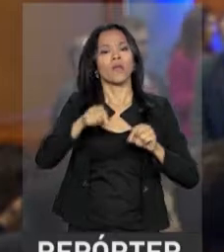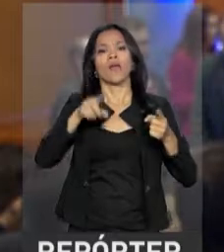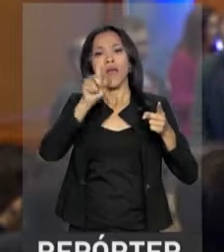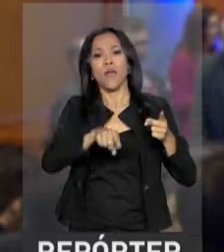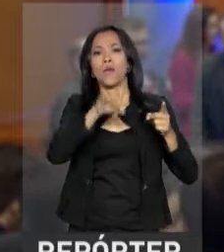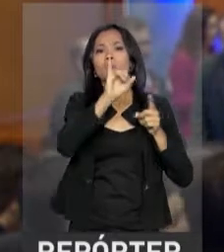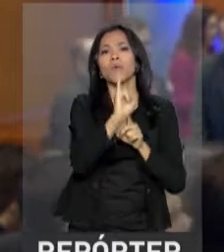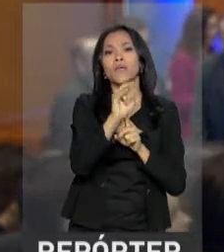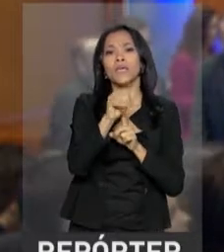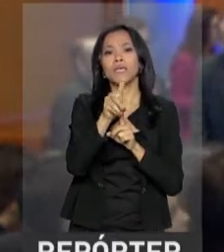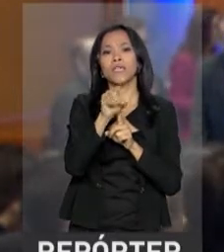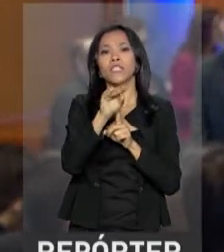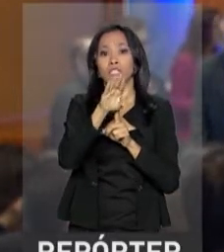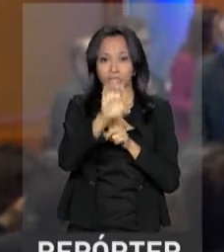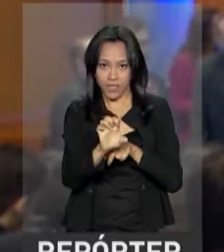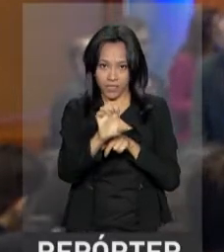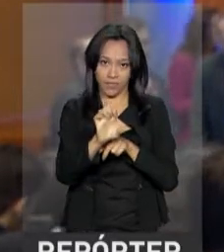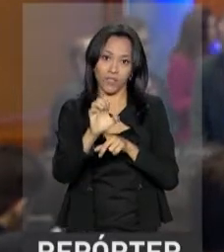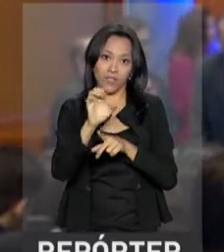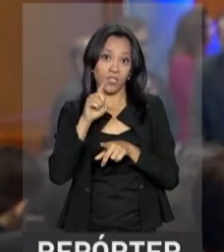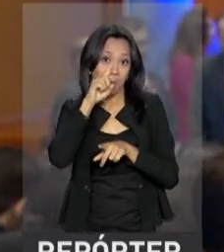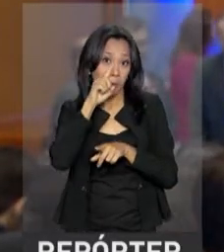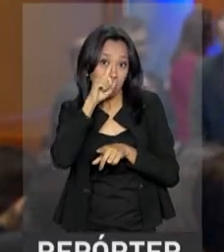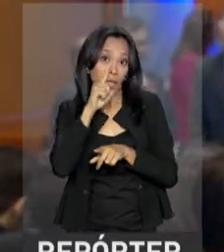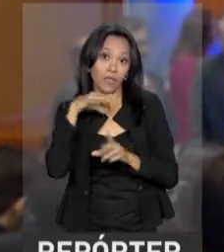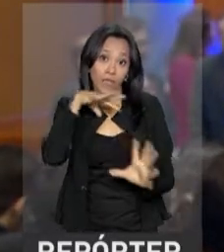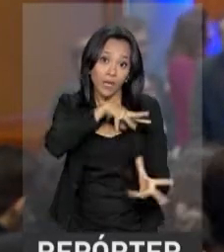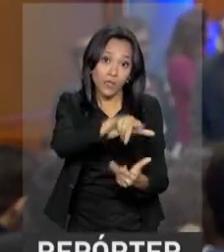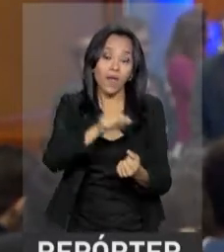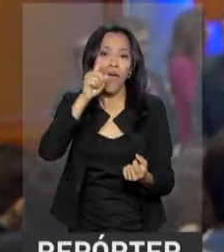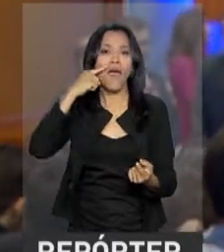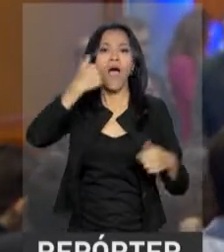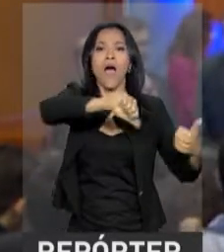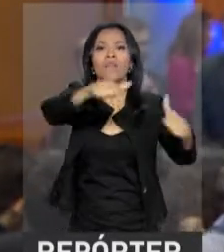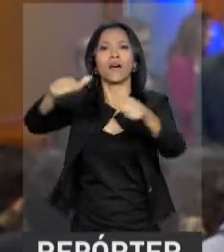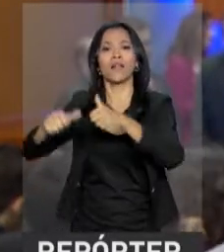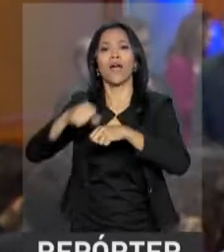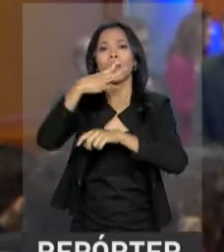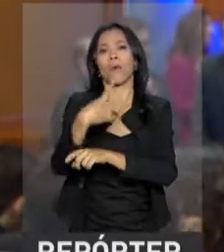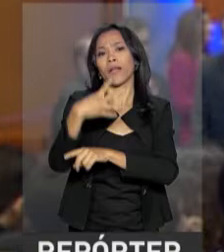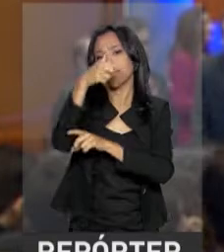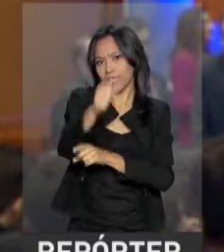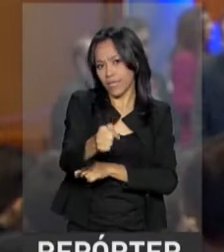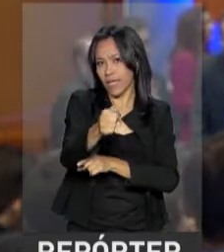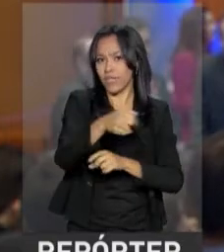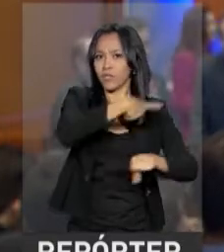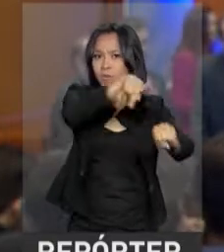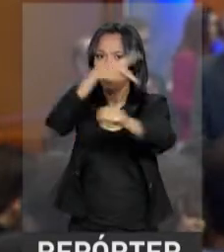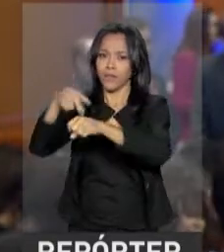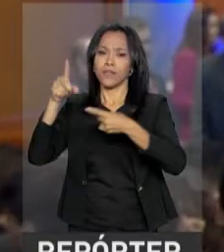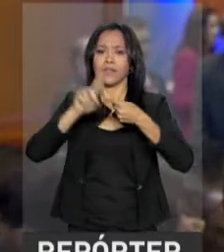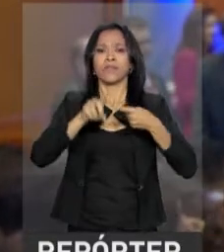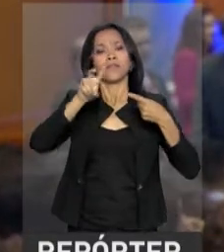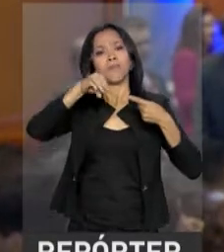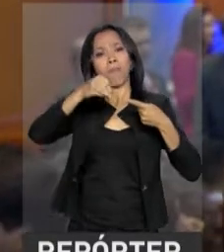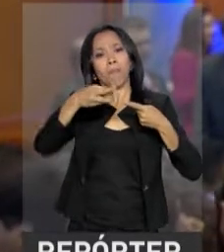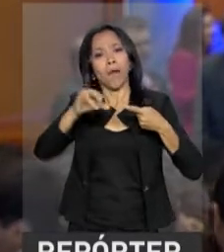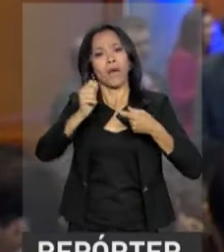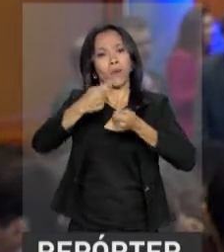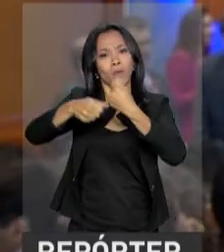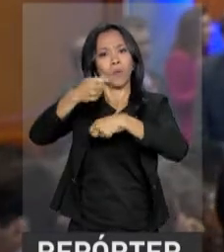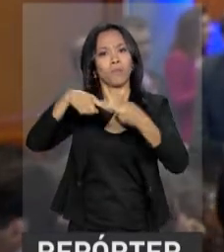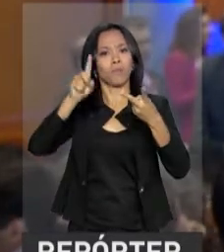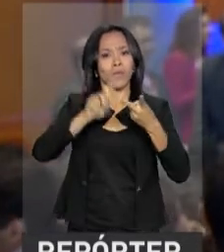índice será o primeiro no brasil a avaliar 47 países itens como macroeconomia estabilidade política e social